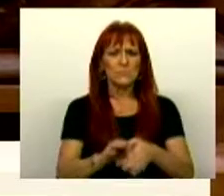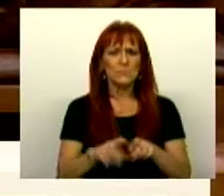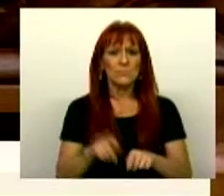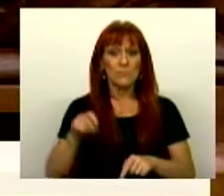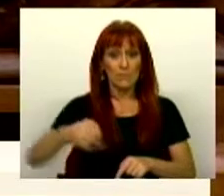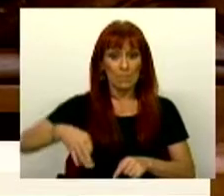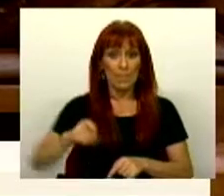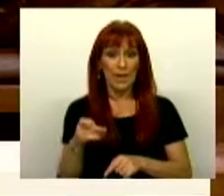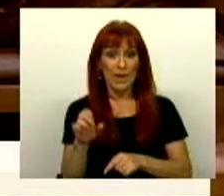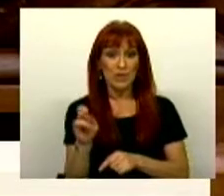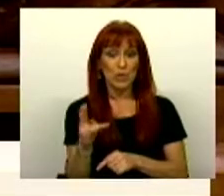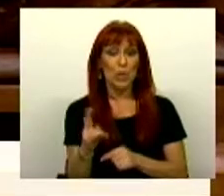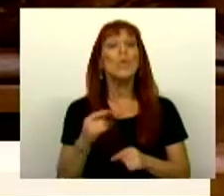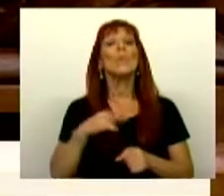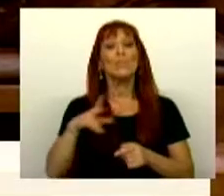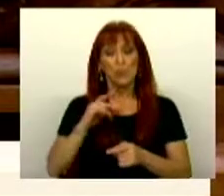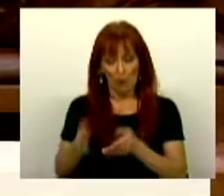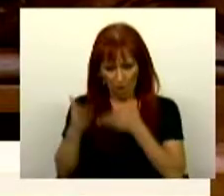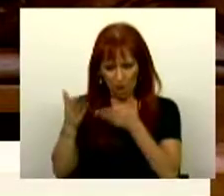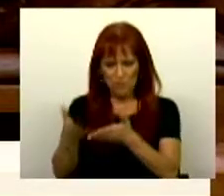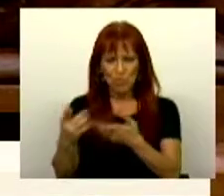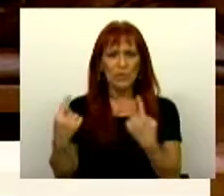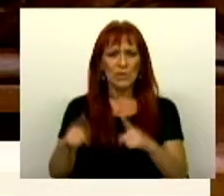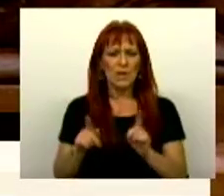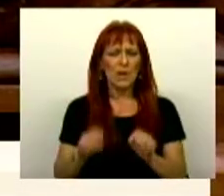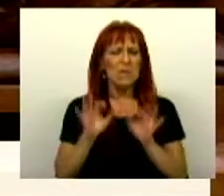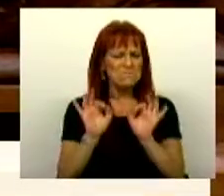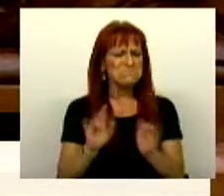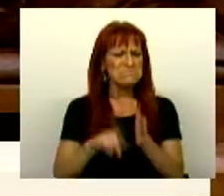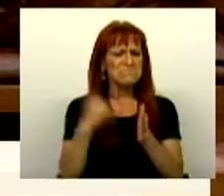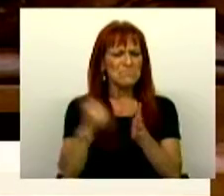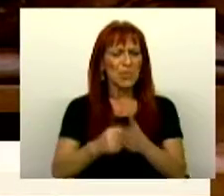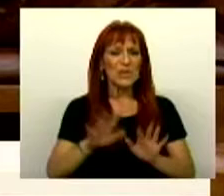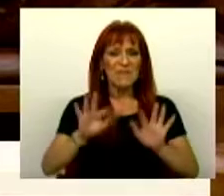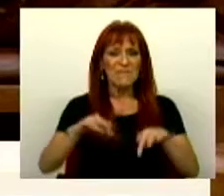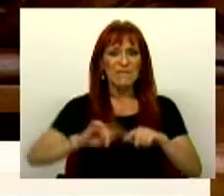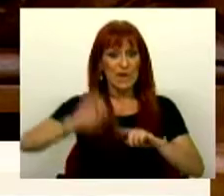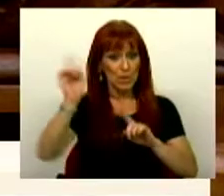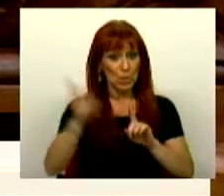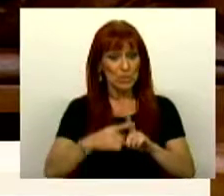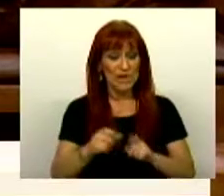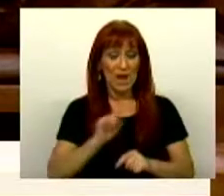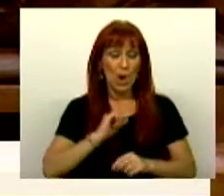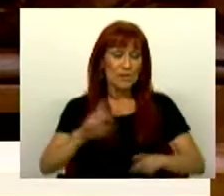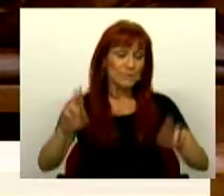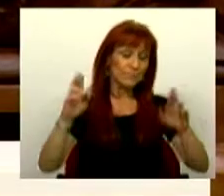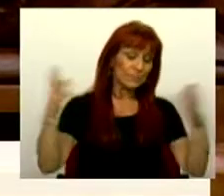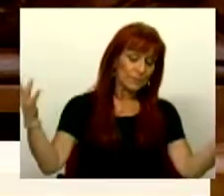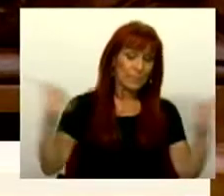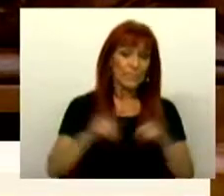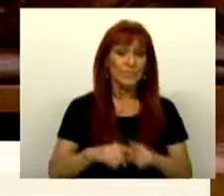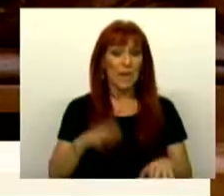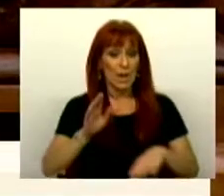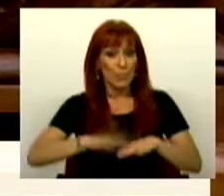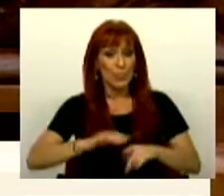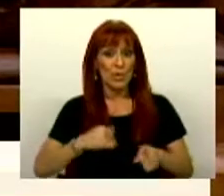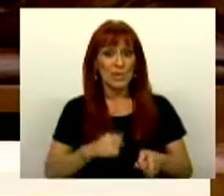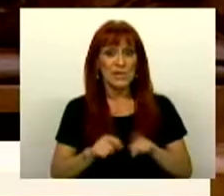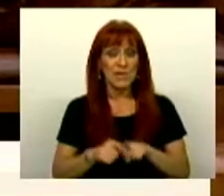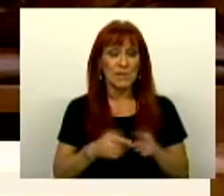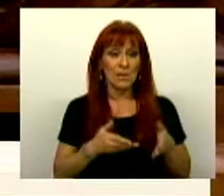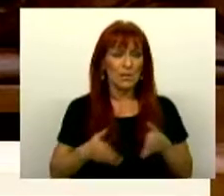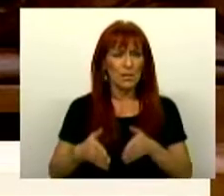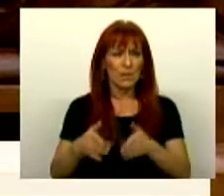PESCO, para o qual Portugal tem contribuído, e que deverá estar pronto até o final deste ano. A nossa expectativa é que, em função da revisão